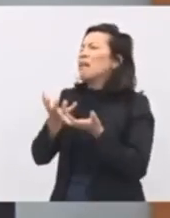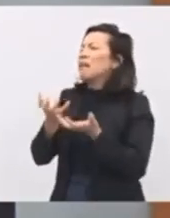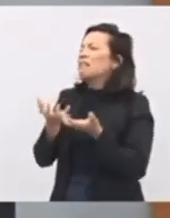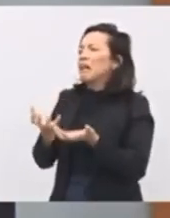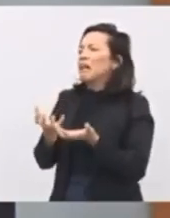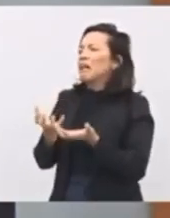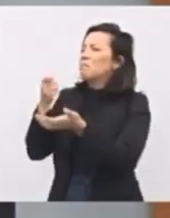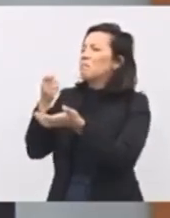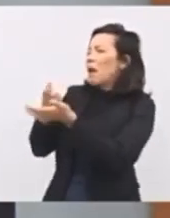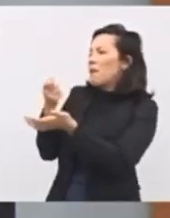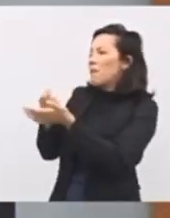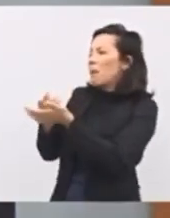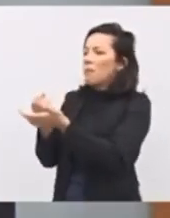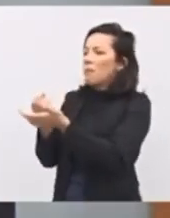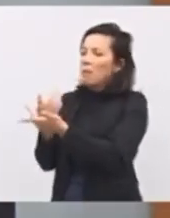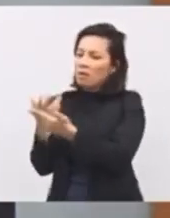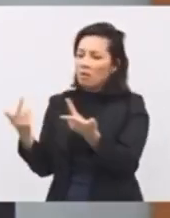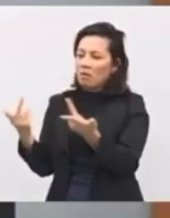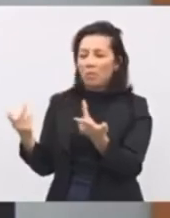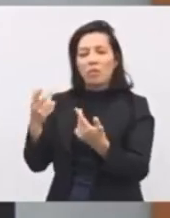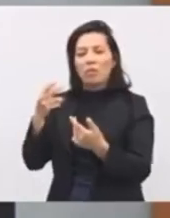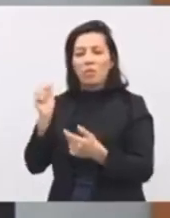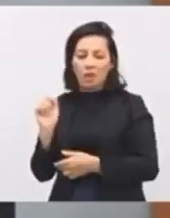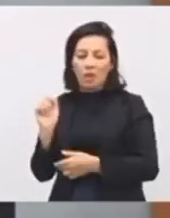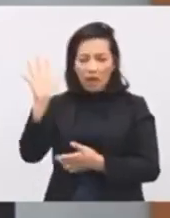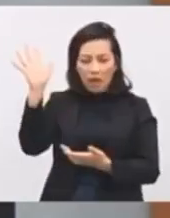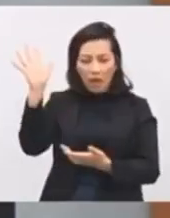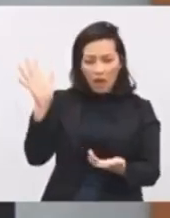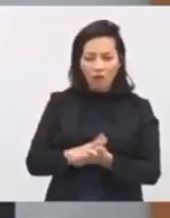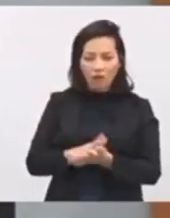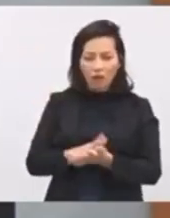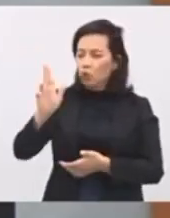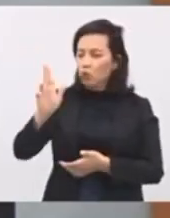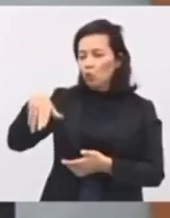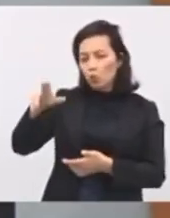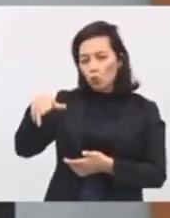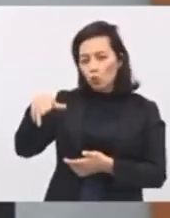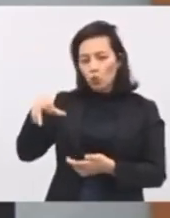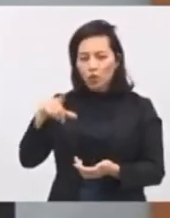gastar com o interesse dos muito ricos. Não há mais, nunca houve essa necessidade.